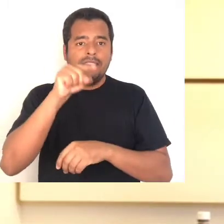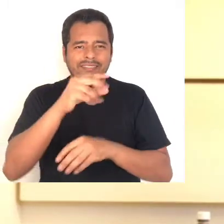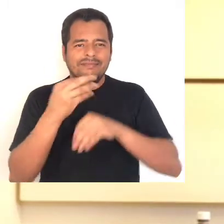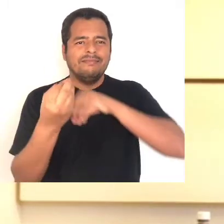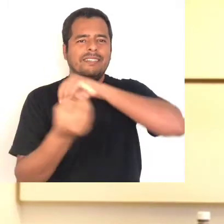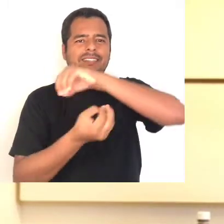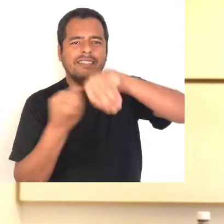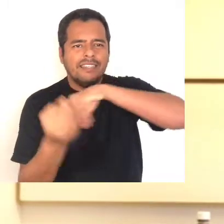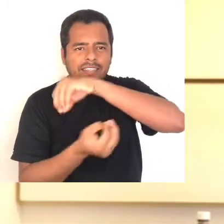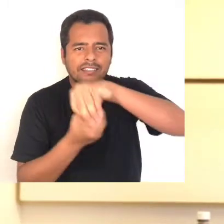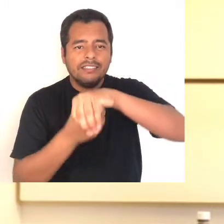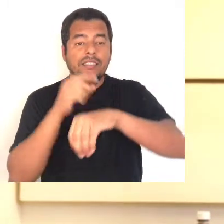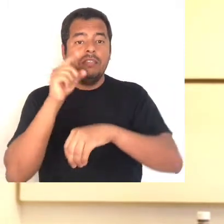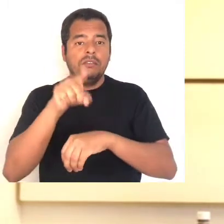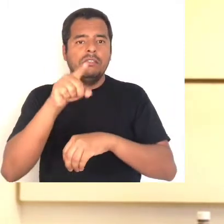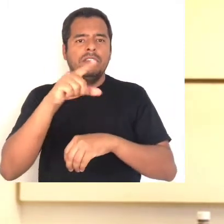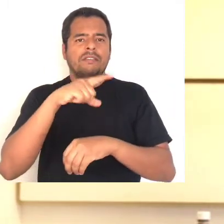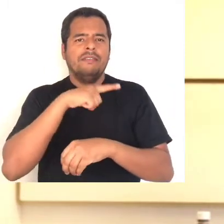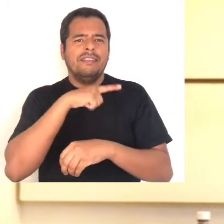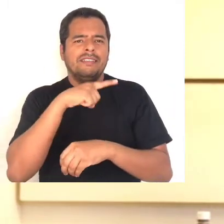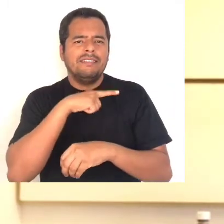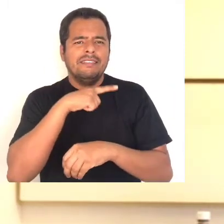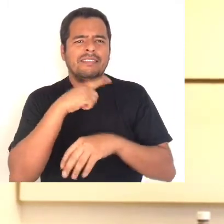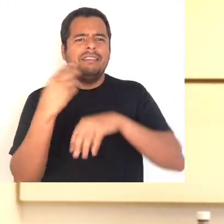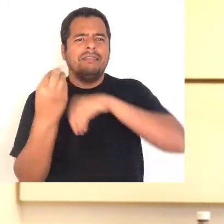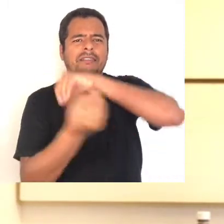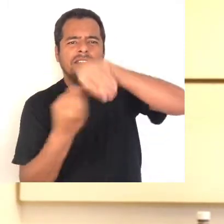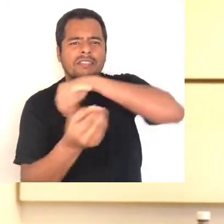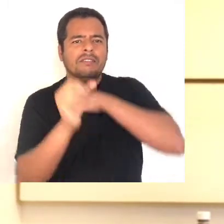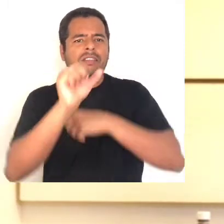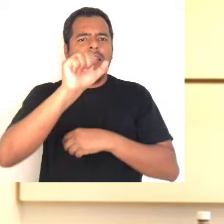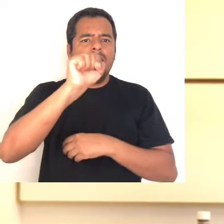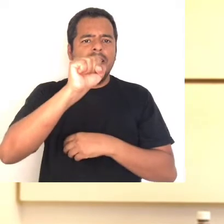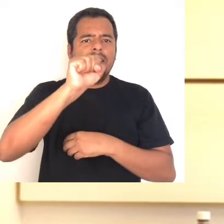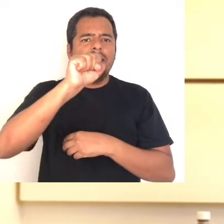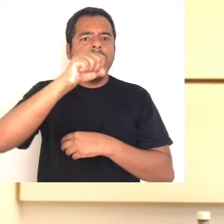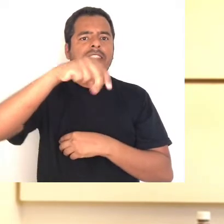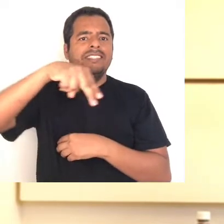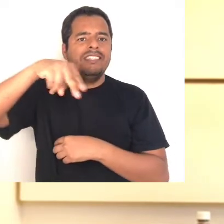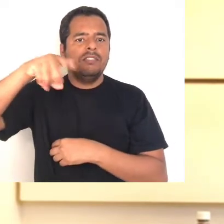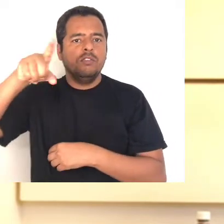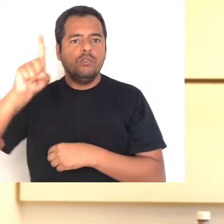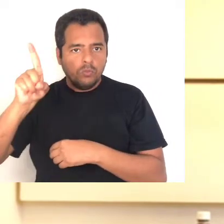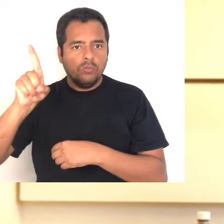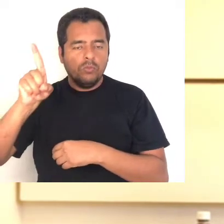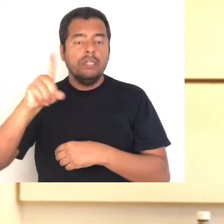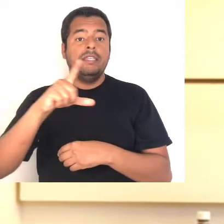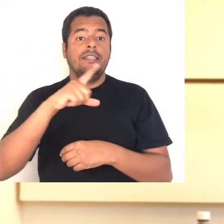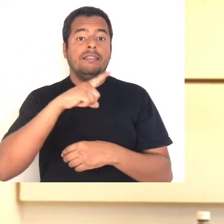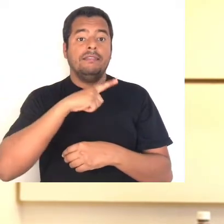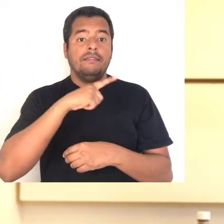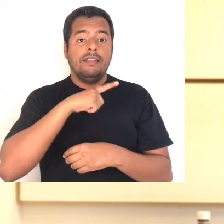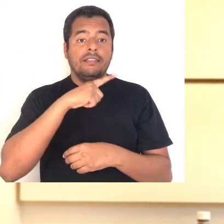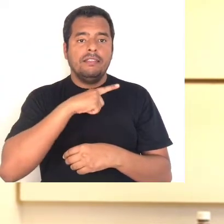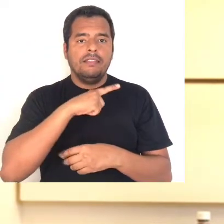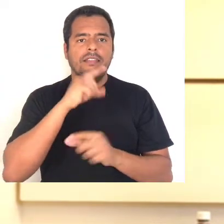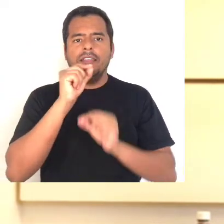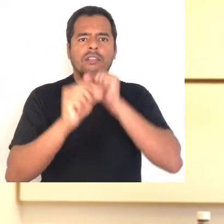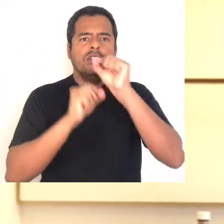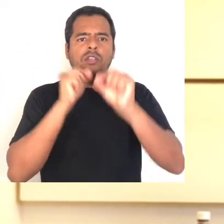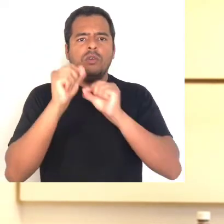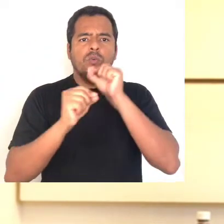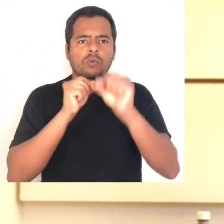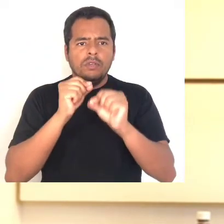clorídrico. Tá? Então, essa reação ela vai se processar por meio de uma reação SN1, certo? Em que você